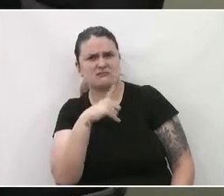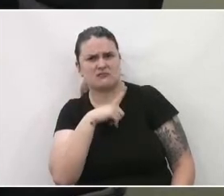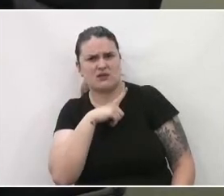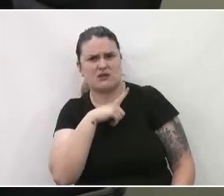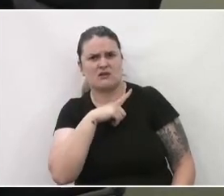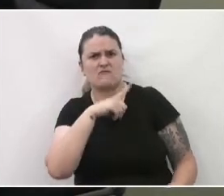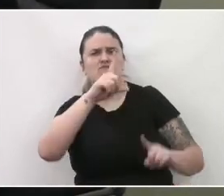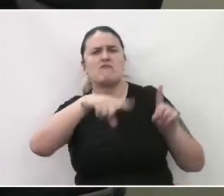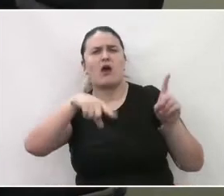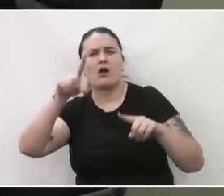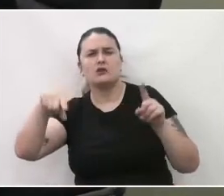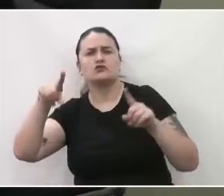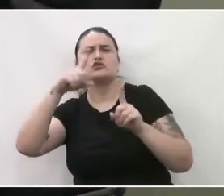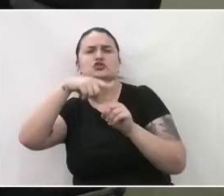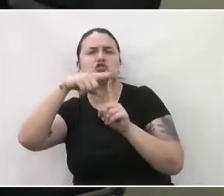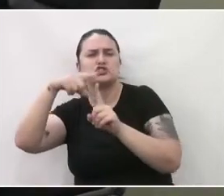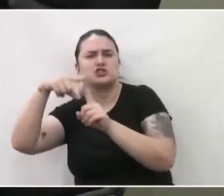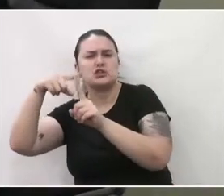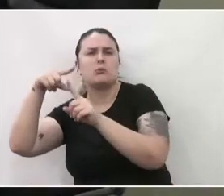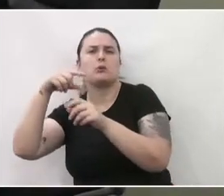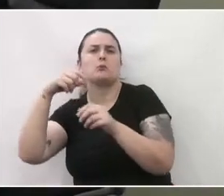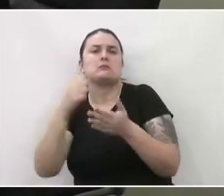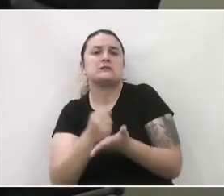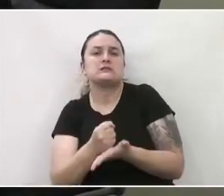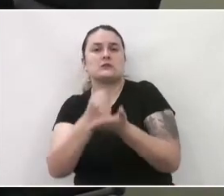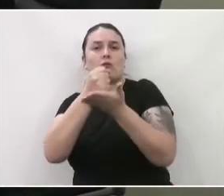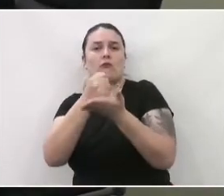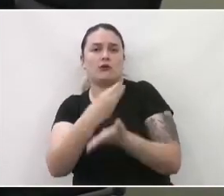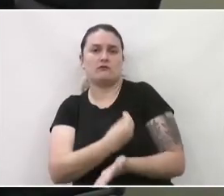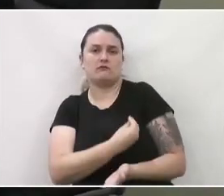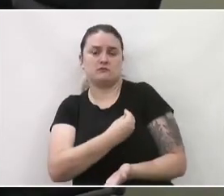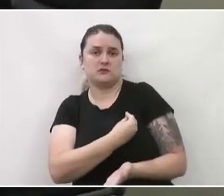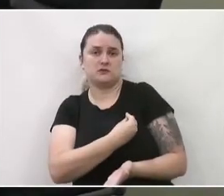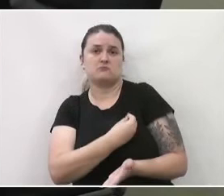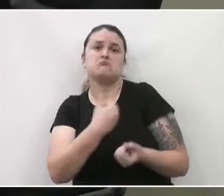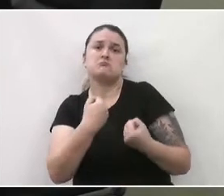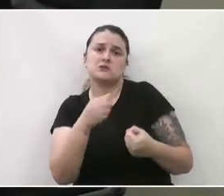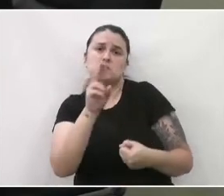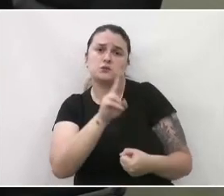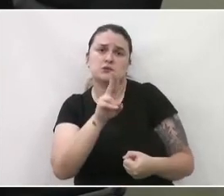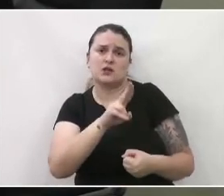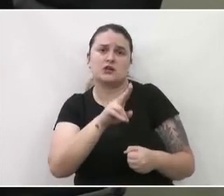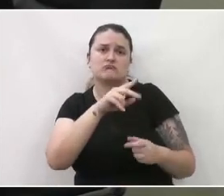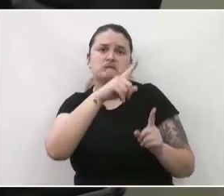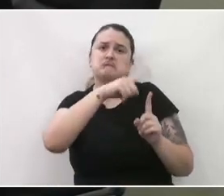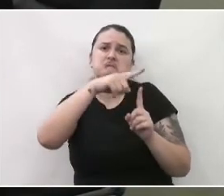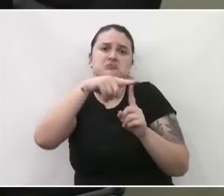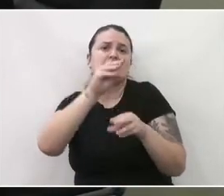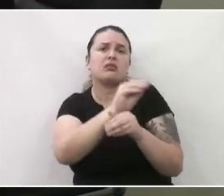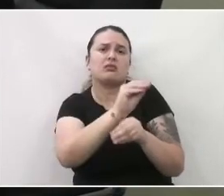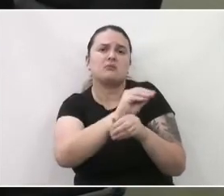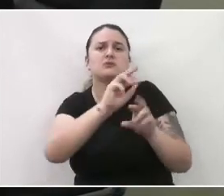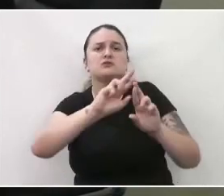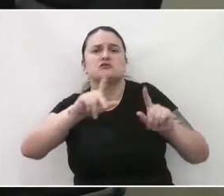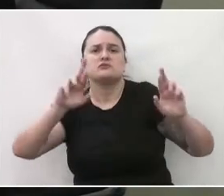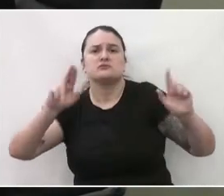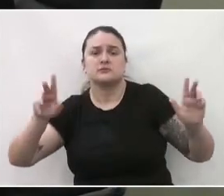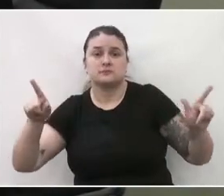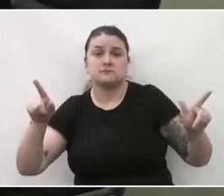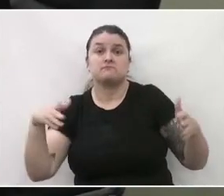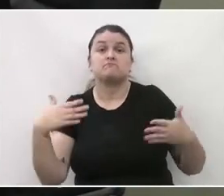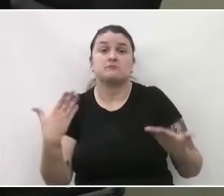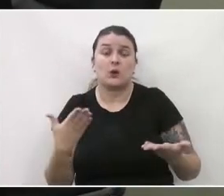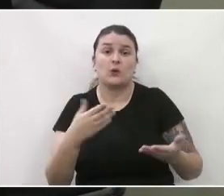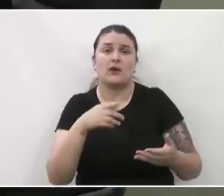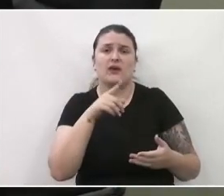vários métodos para salvar as vidas, que sejam usadas, né? Que sejam usadas. Então,